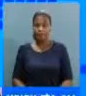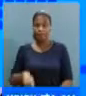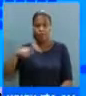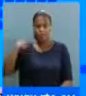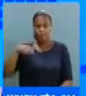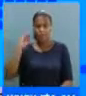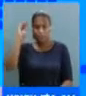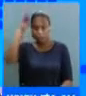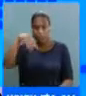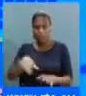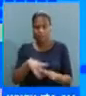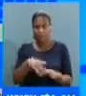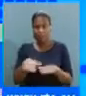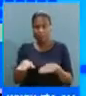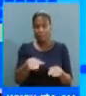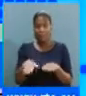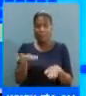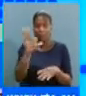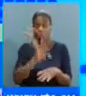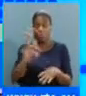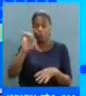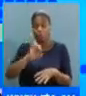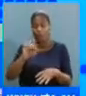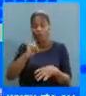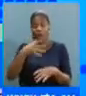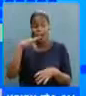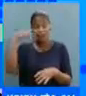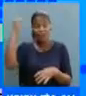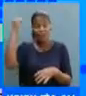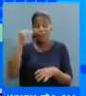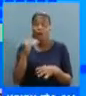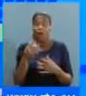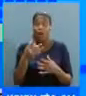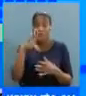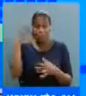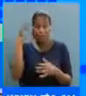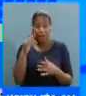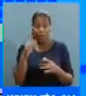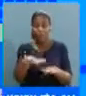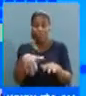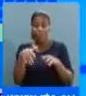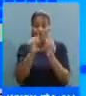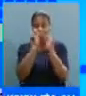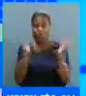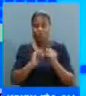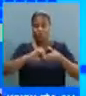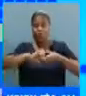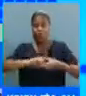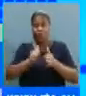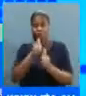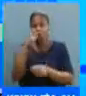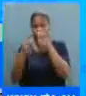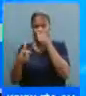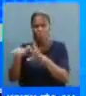O presidente da República participou na Itália no 48º aniversário da Conferência Internacional de Solidariedade com os Povos